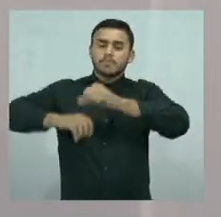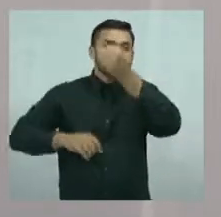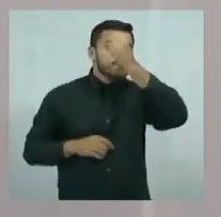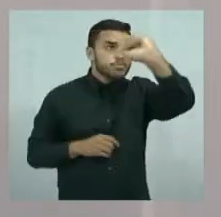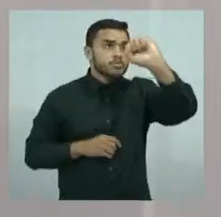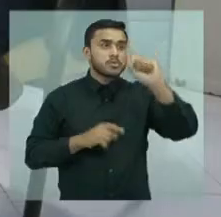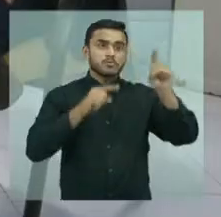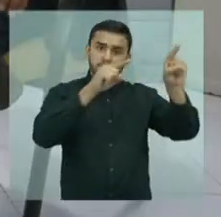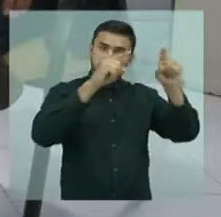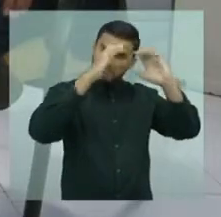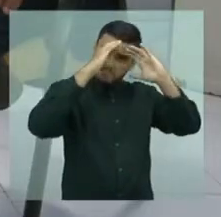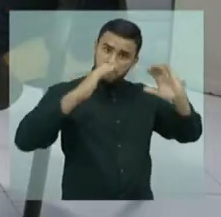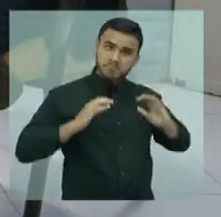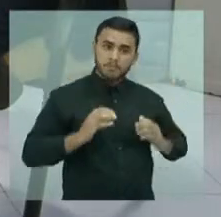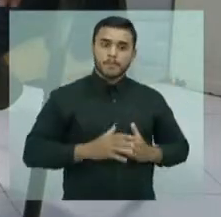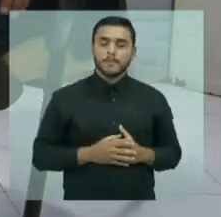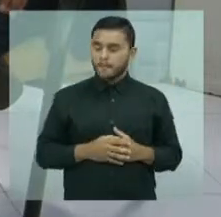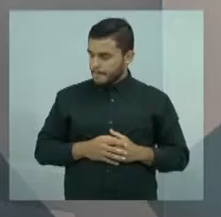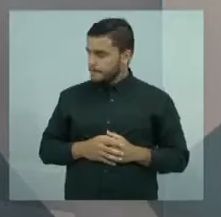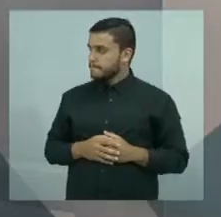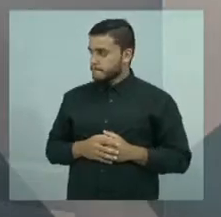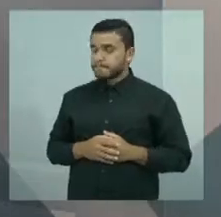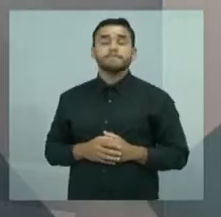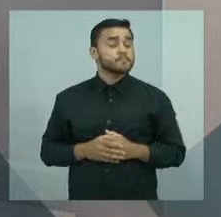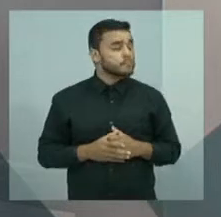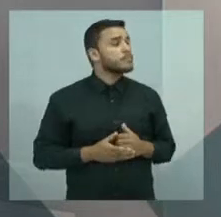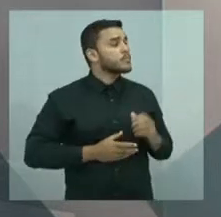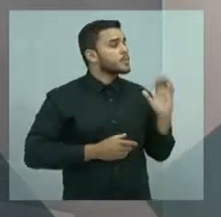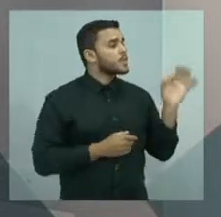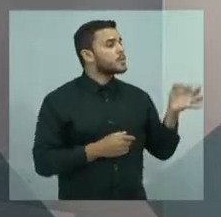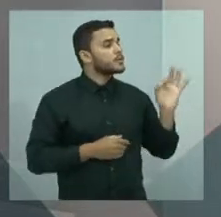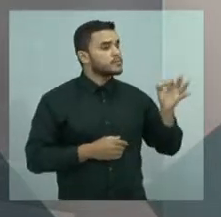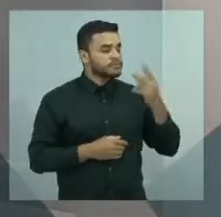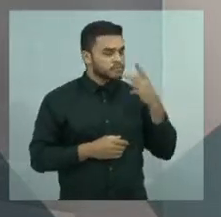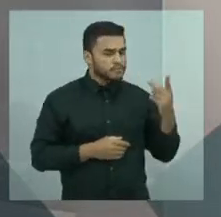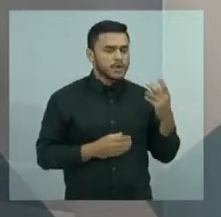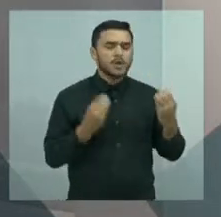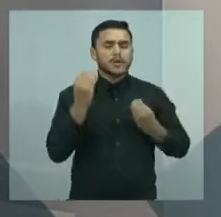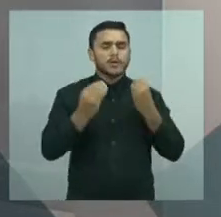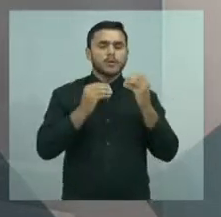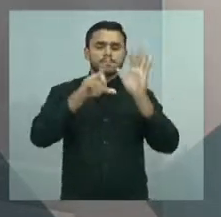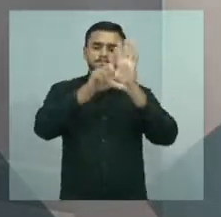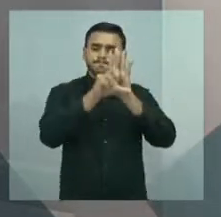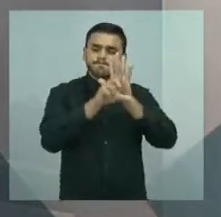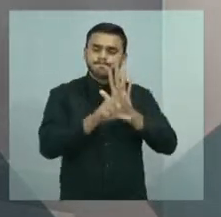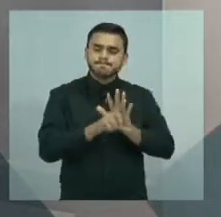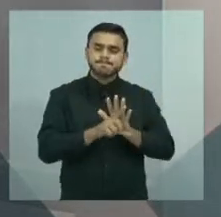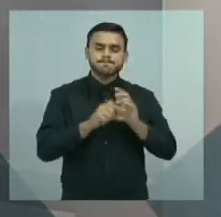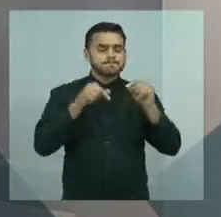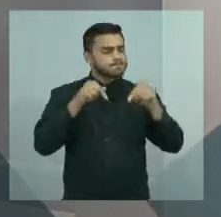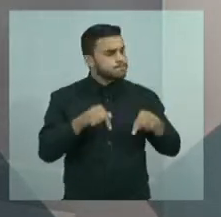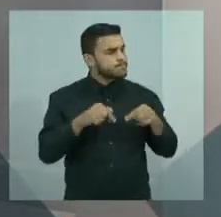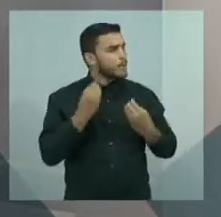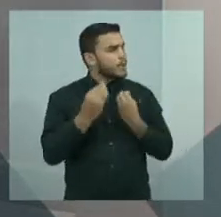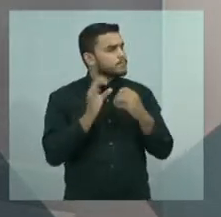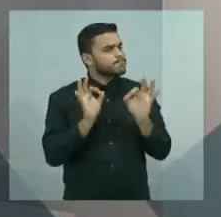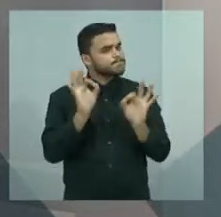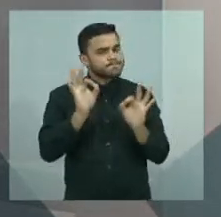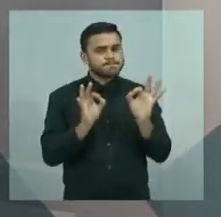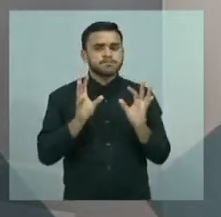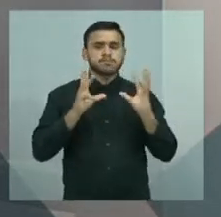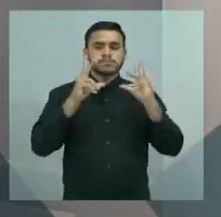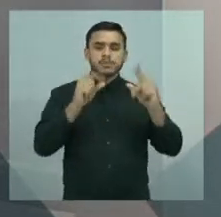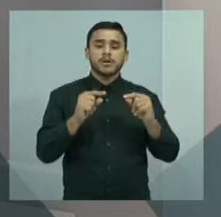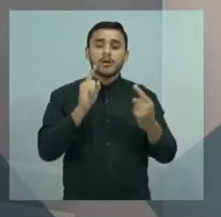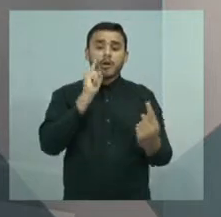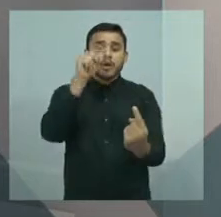presidente Bolsonaro. Muito bem. Agora, vereador, na questão assim legislativa, né, o que é que o senhor está preparando para,